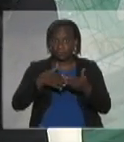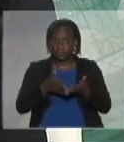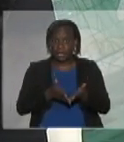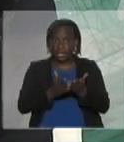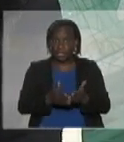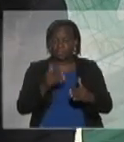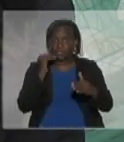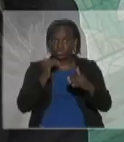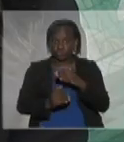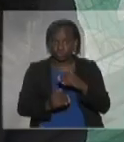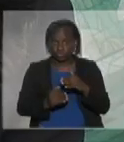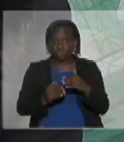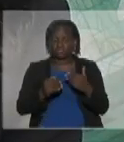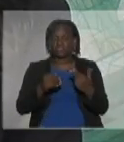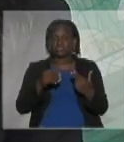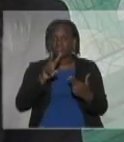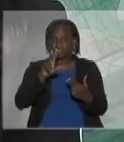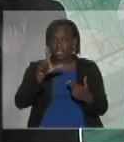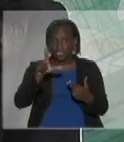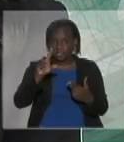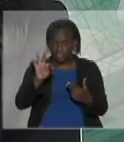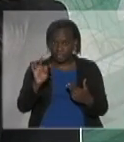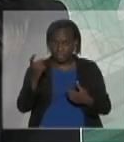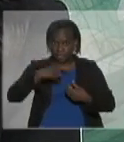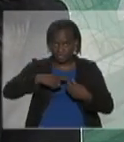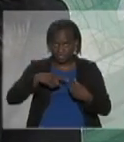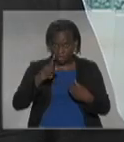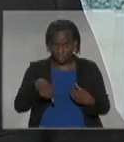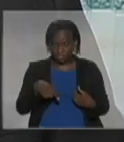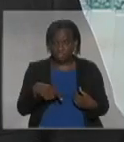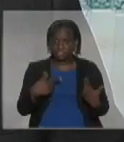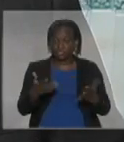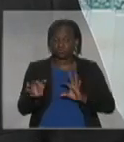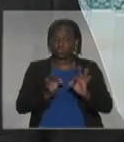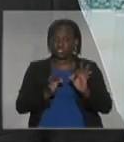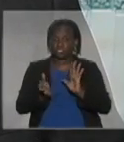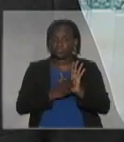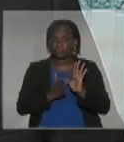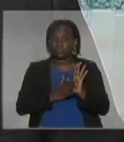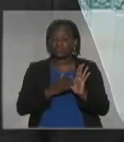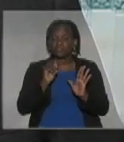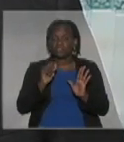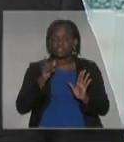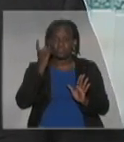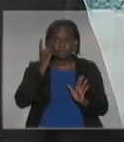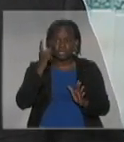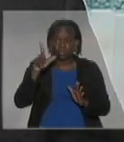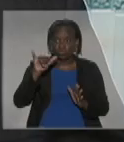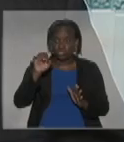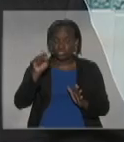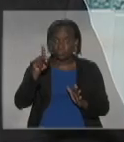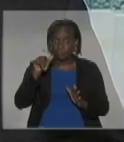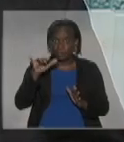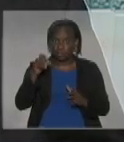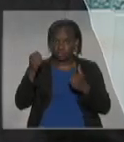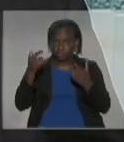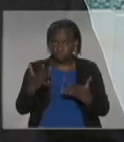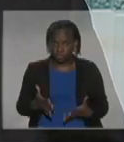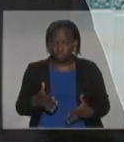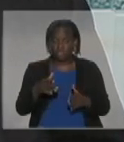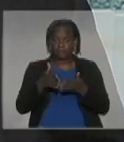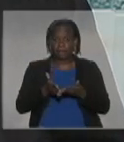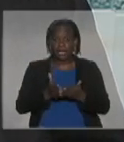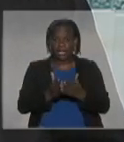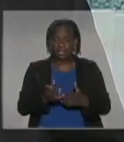as barcas ao metrô através do VLT, é isso? O projeto propõe, como o deputado Luiz Paulo já falou, integrar a